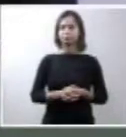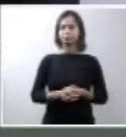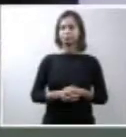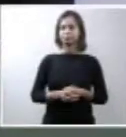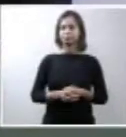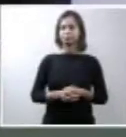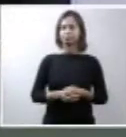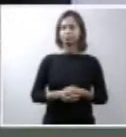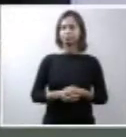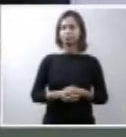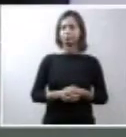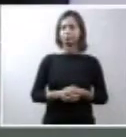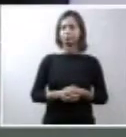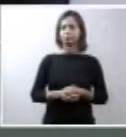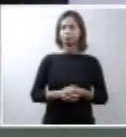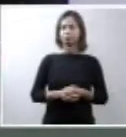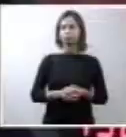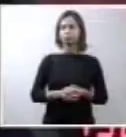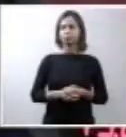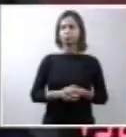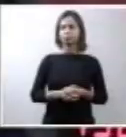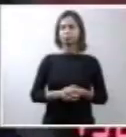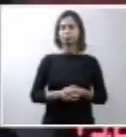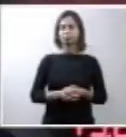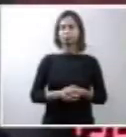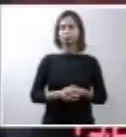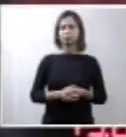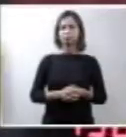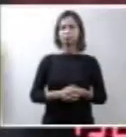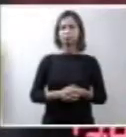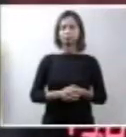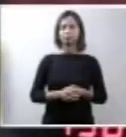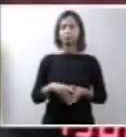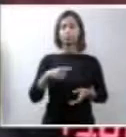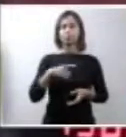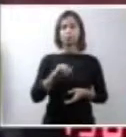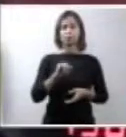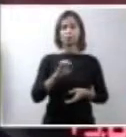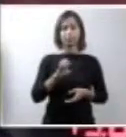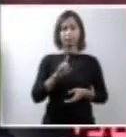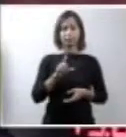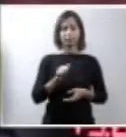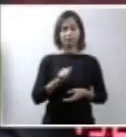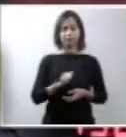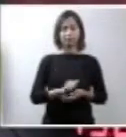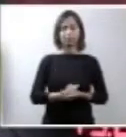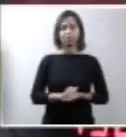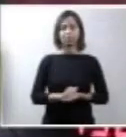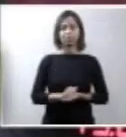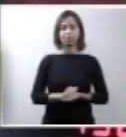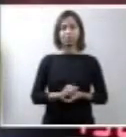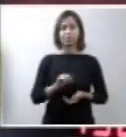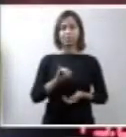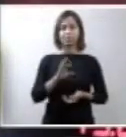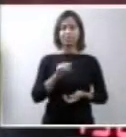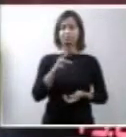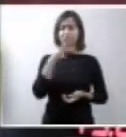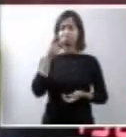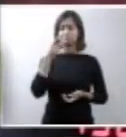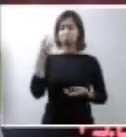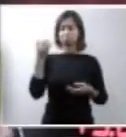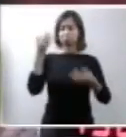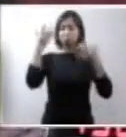a exposição trazida pela doutora Ieda levantou um aspecto que me pareceu bastante